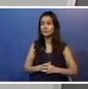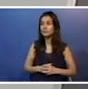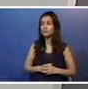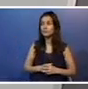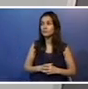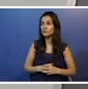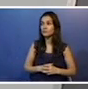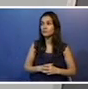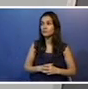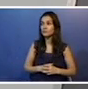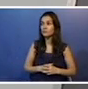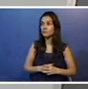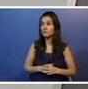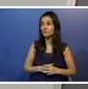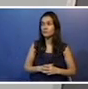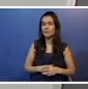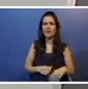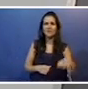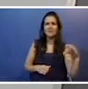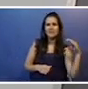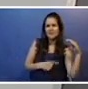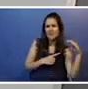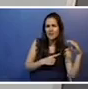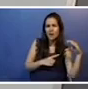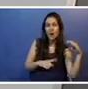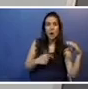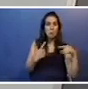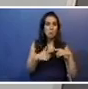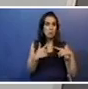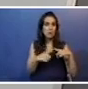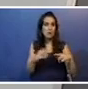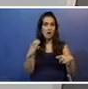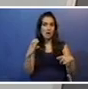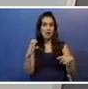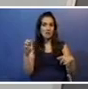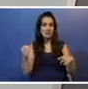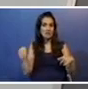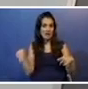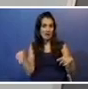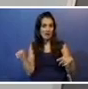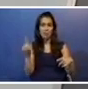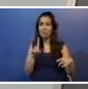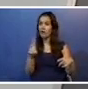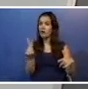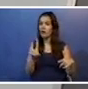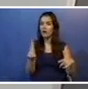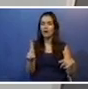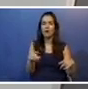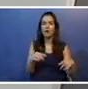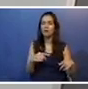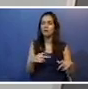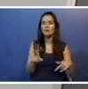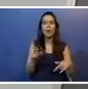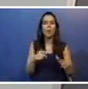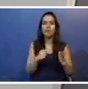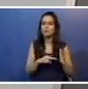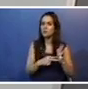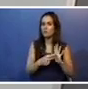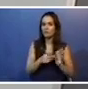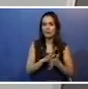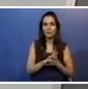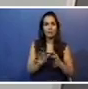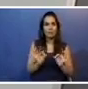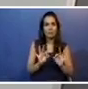Não é porque 100 começa com C que esse C representa o 100, porque os outros não tem nada a ver, tá? Isso